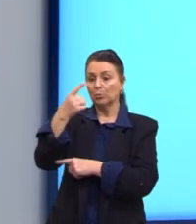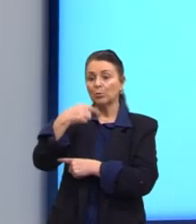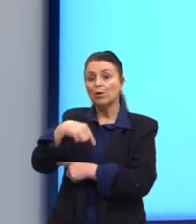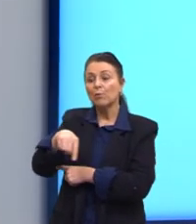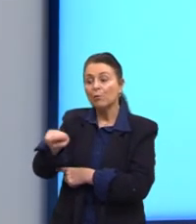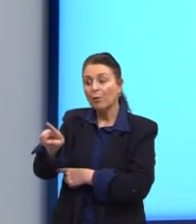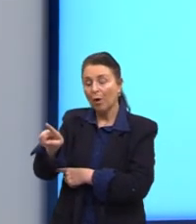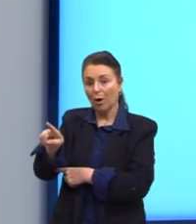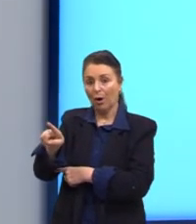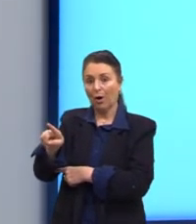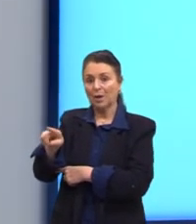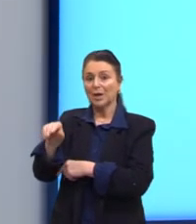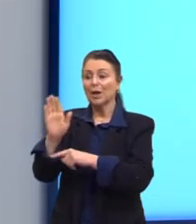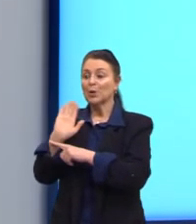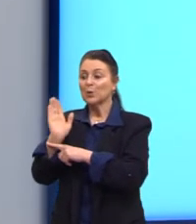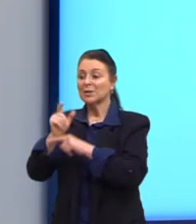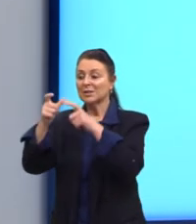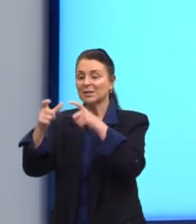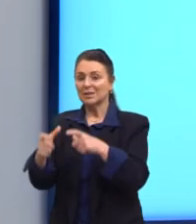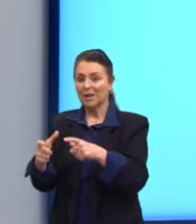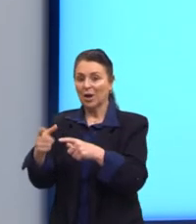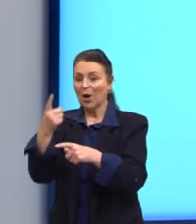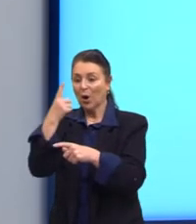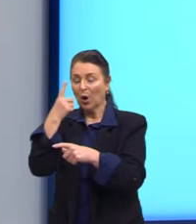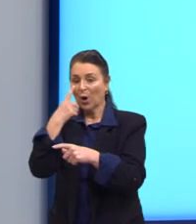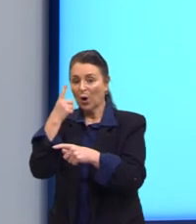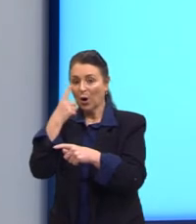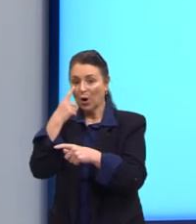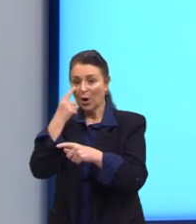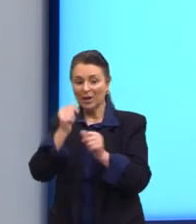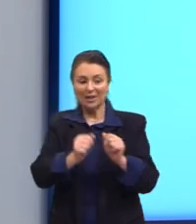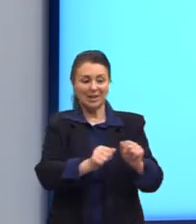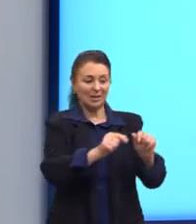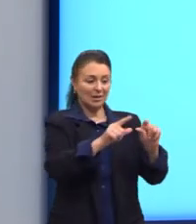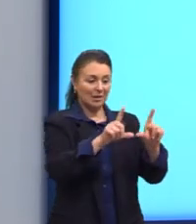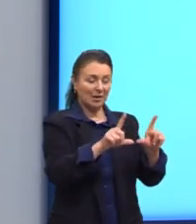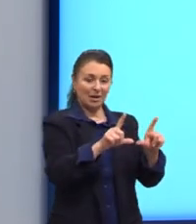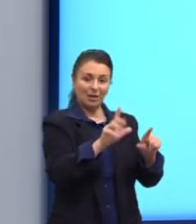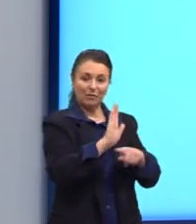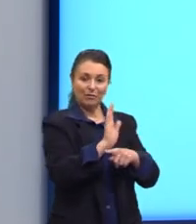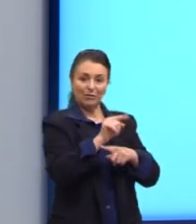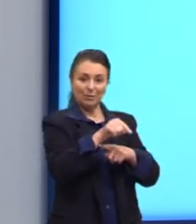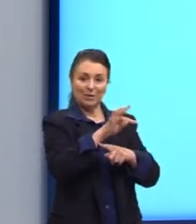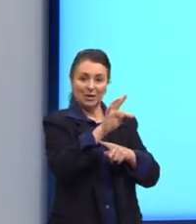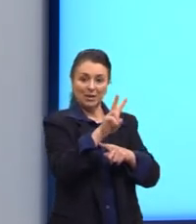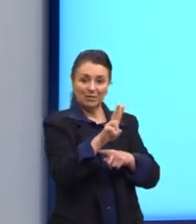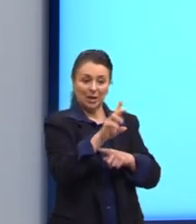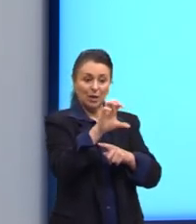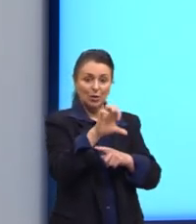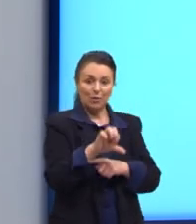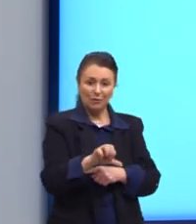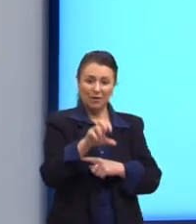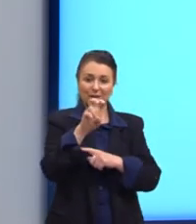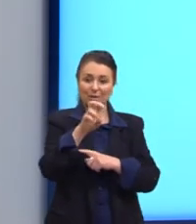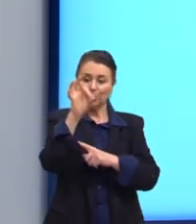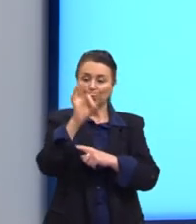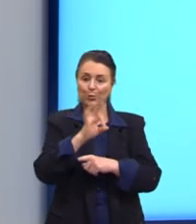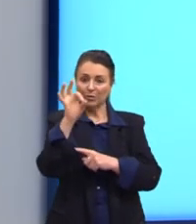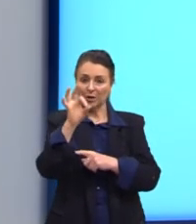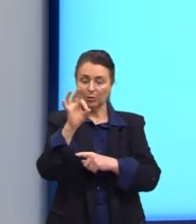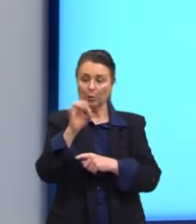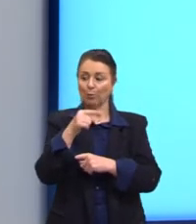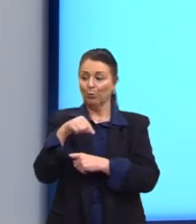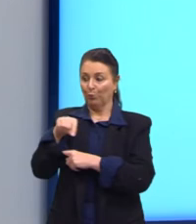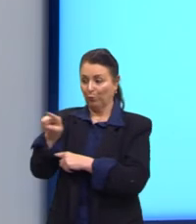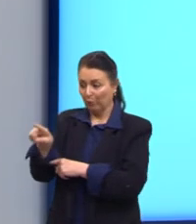ao cinema assistem a filmes na TV então 95% desses que foram